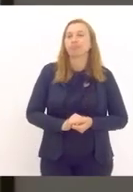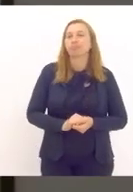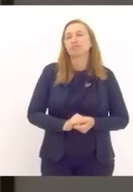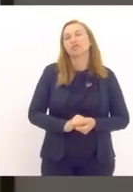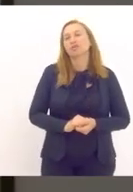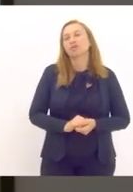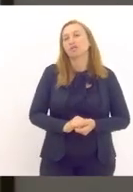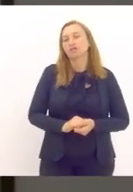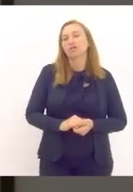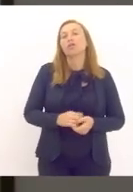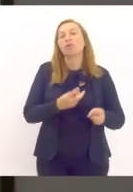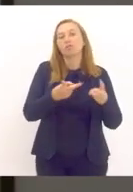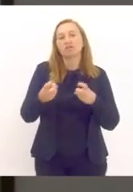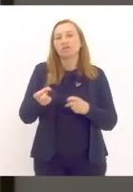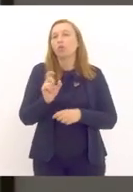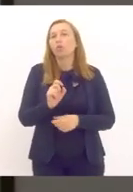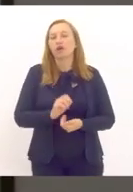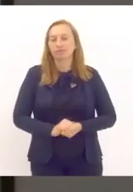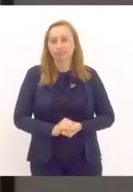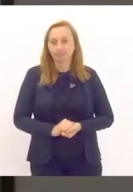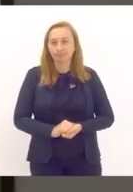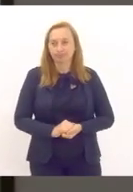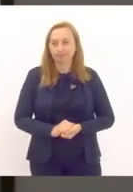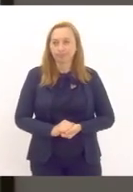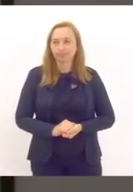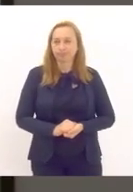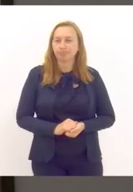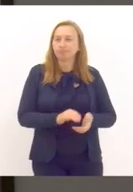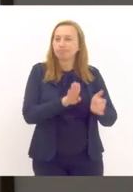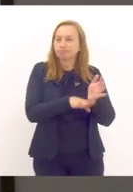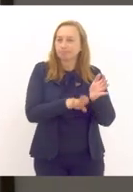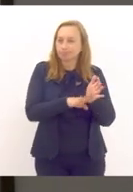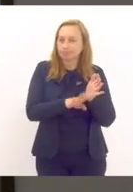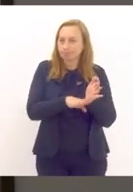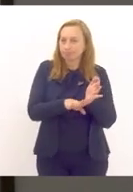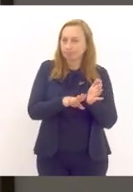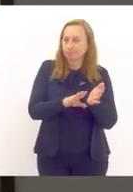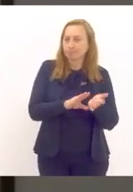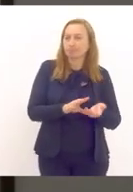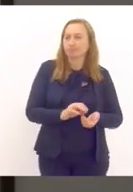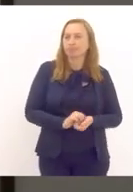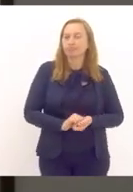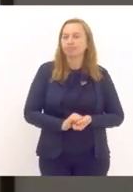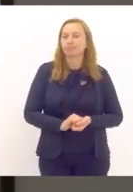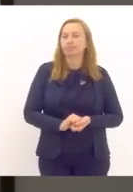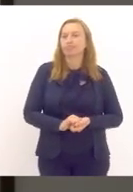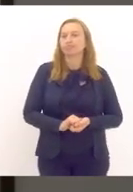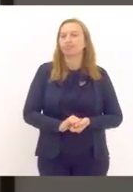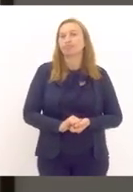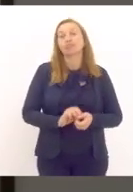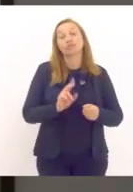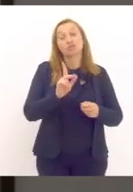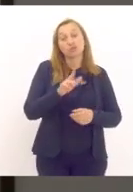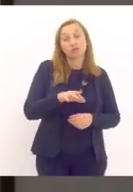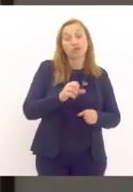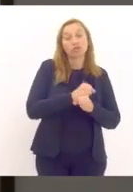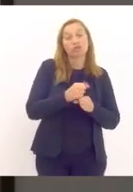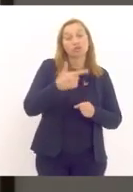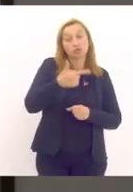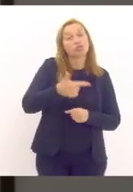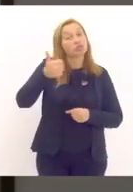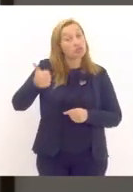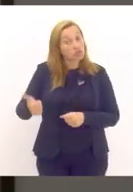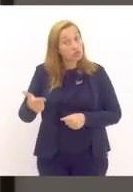De toda sorte, o que a gente tem que observar é que assim, as despesas foram para outro patamar no ano de